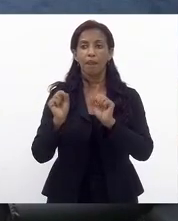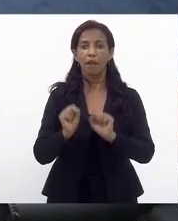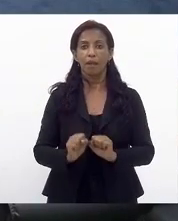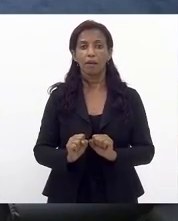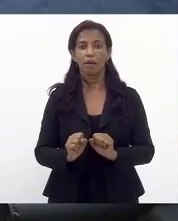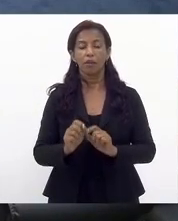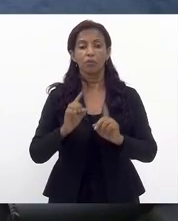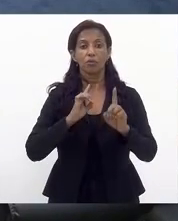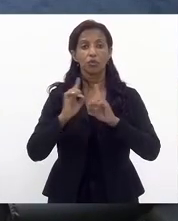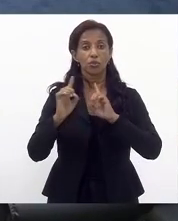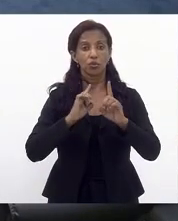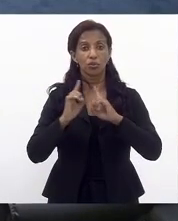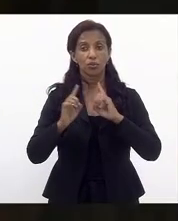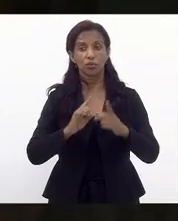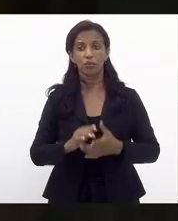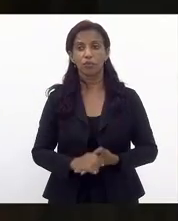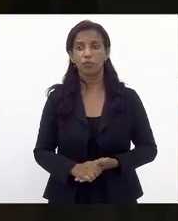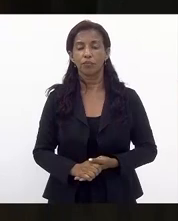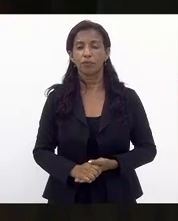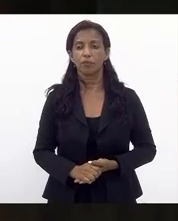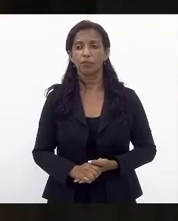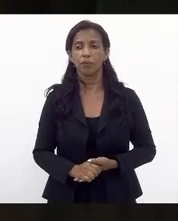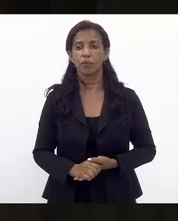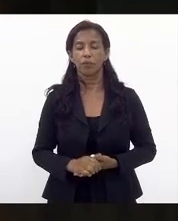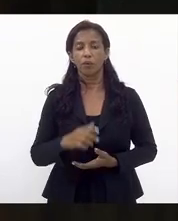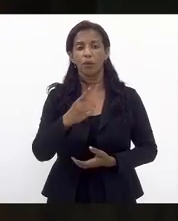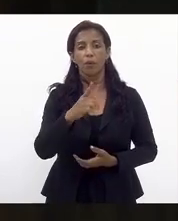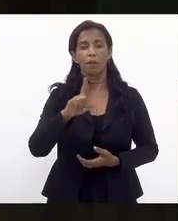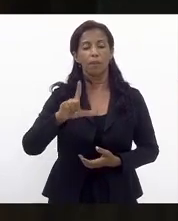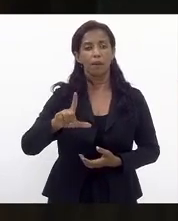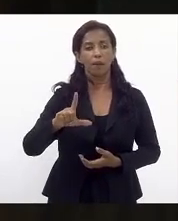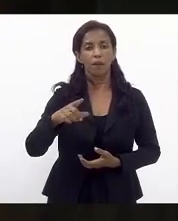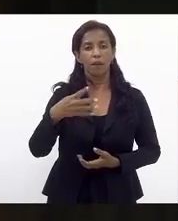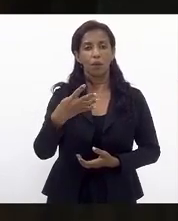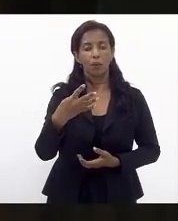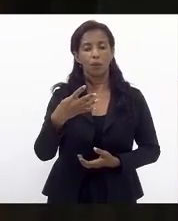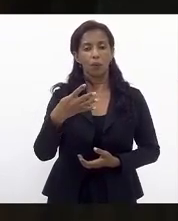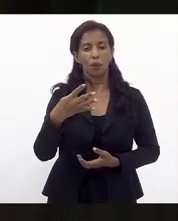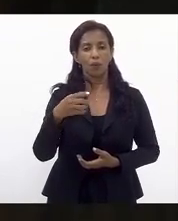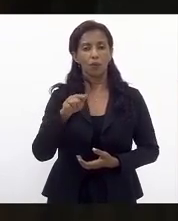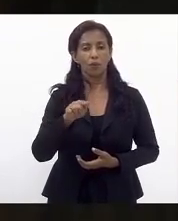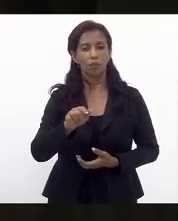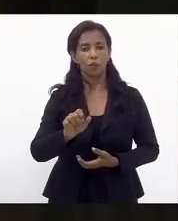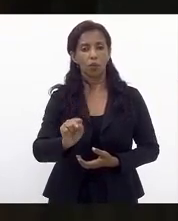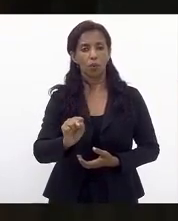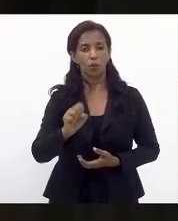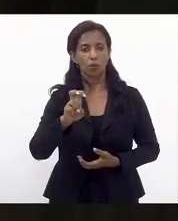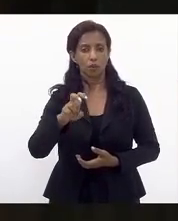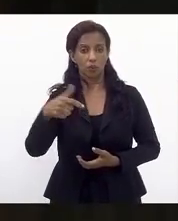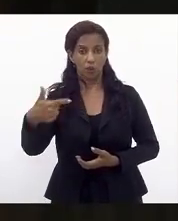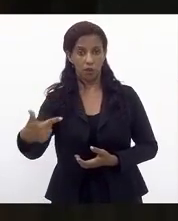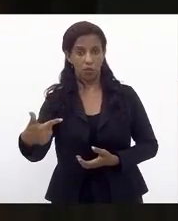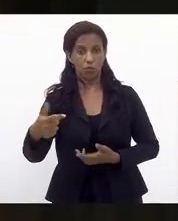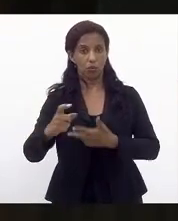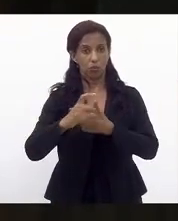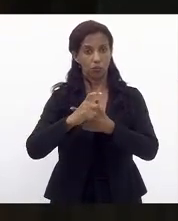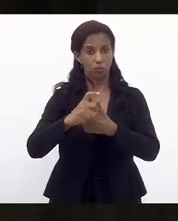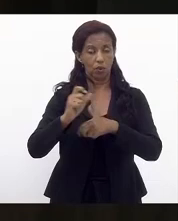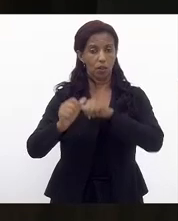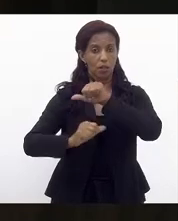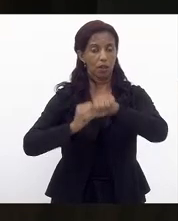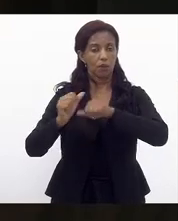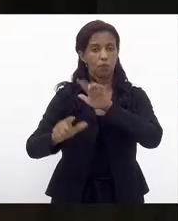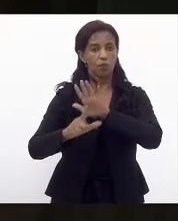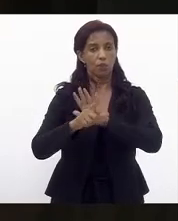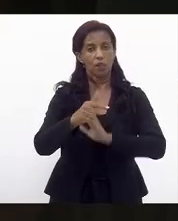discutir e o projeto de lei numerou 4852 2021 de autoria do Poder Executivo que